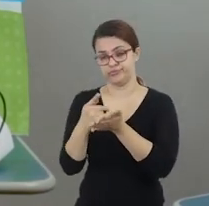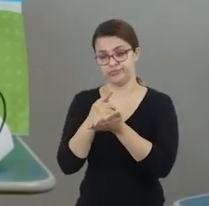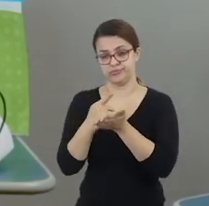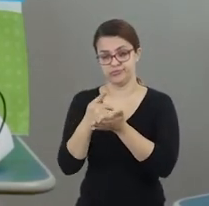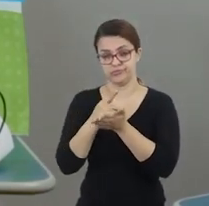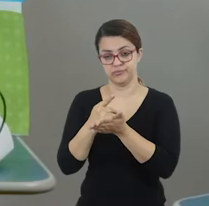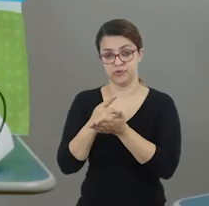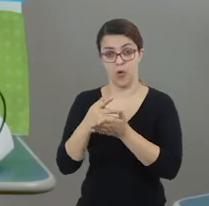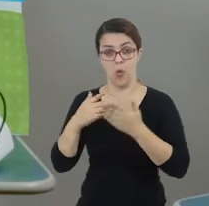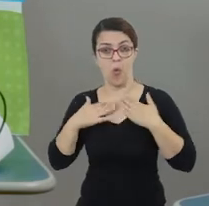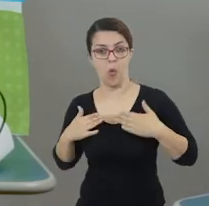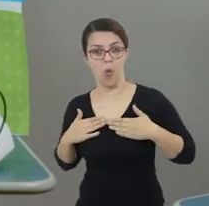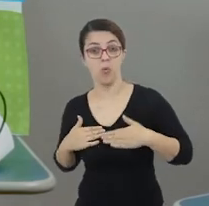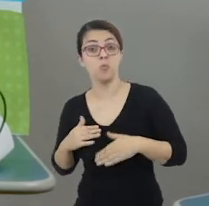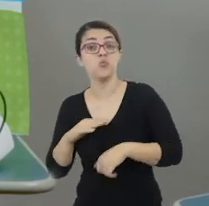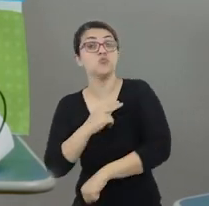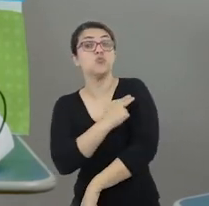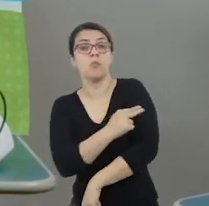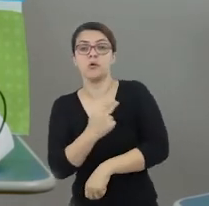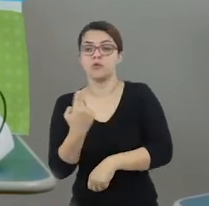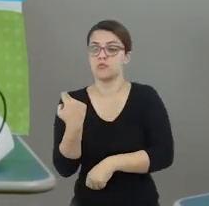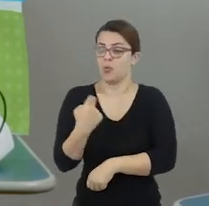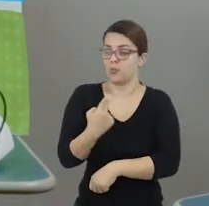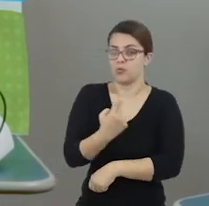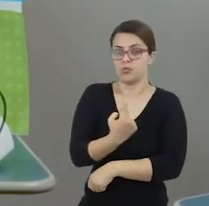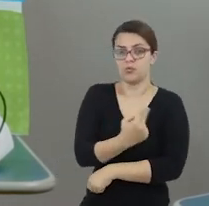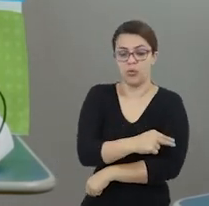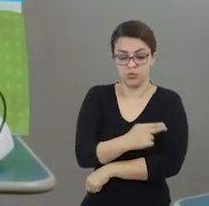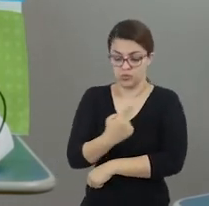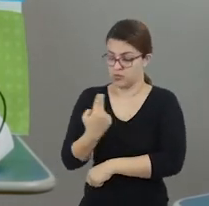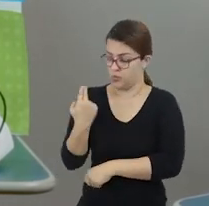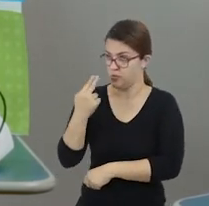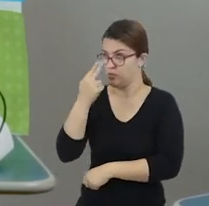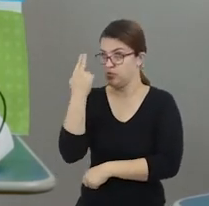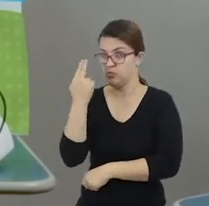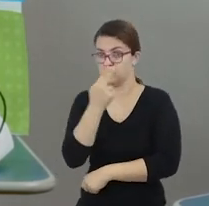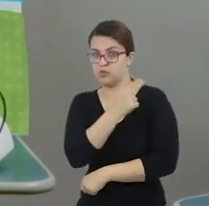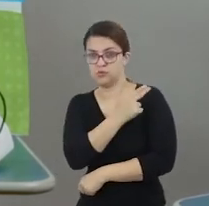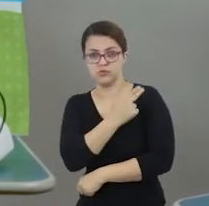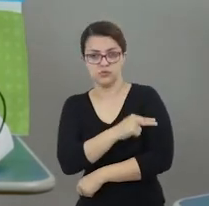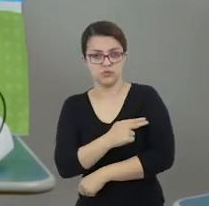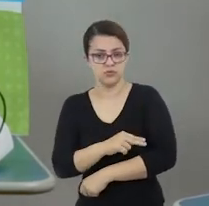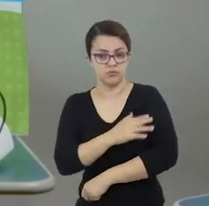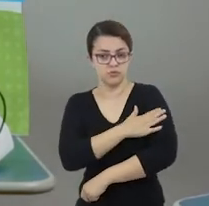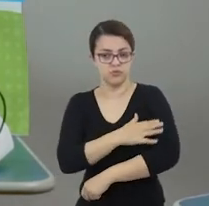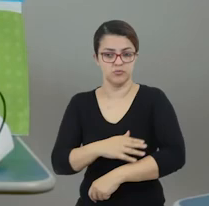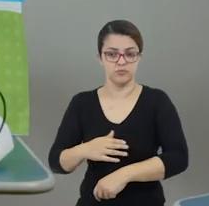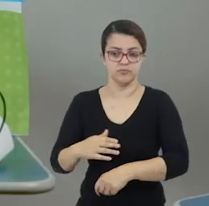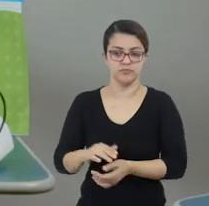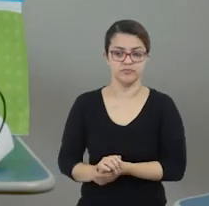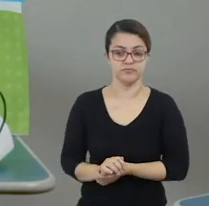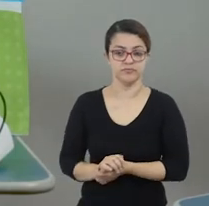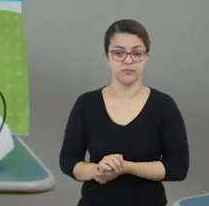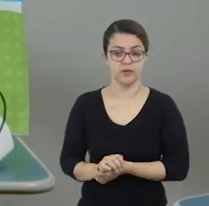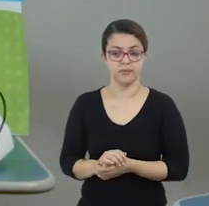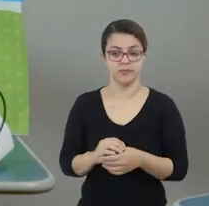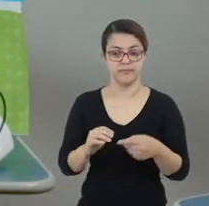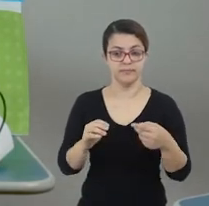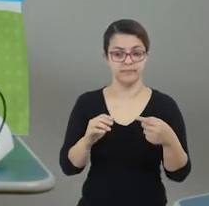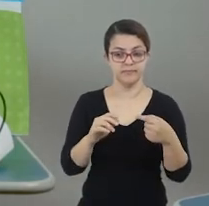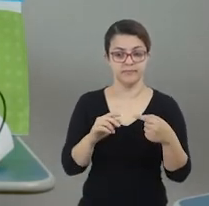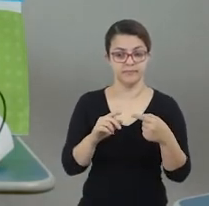criança nomear as grandes partes do corpo, entendeu? Então, para ela já começar a adquirir um vocabulário, e aqui pede para